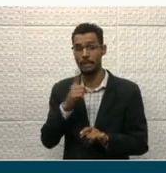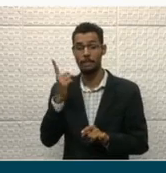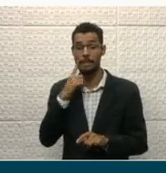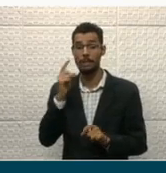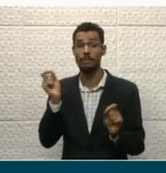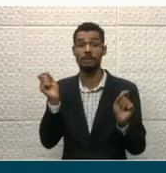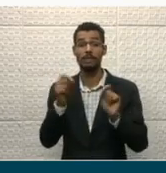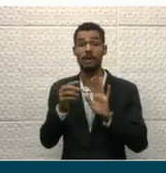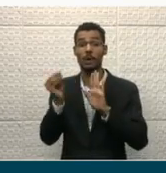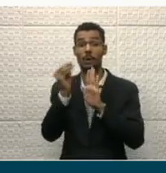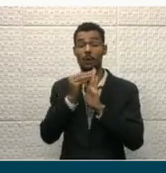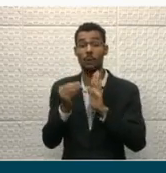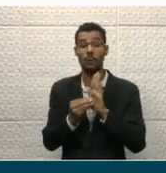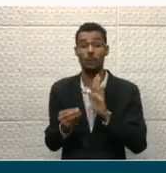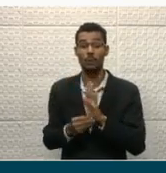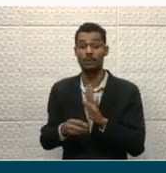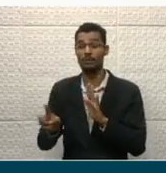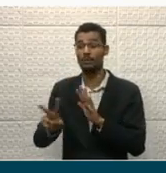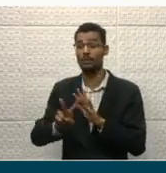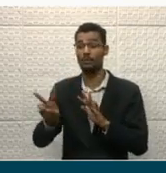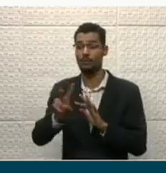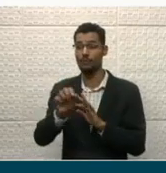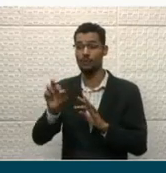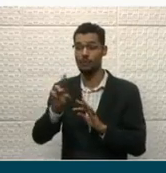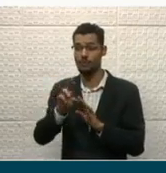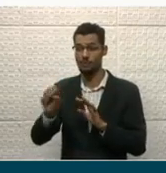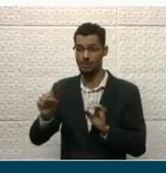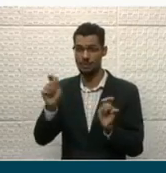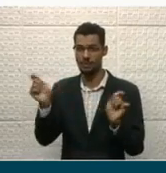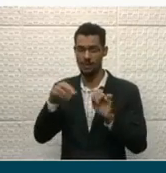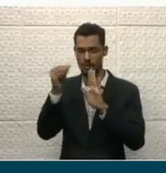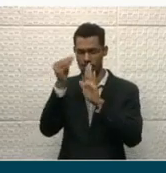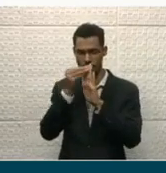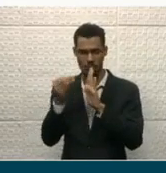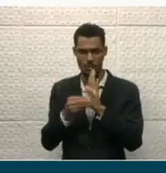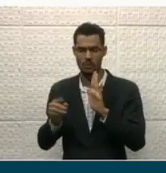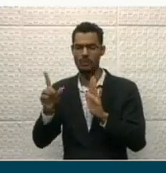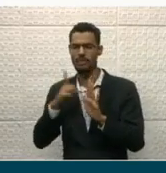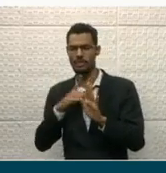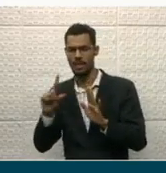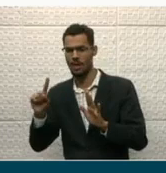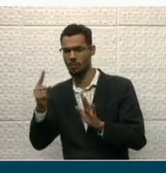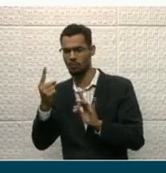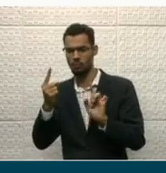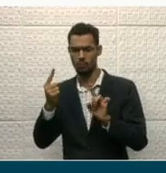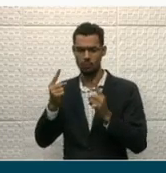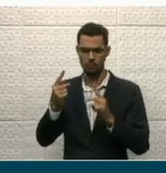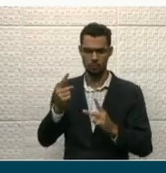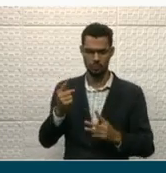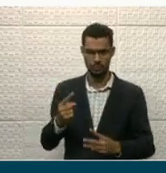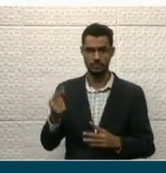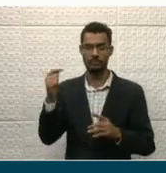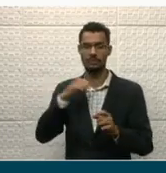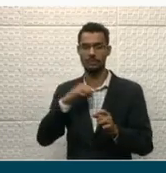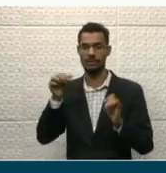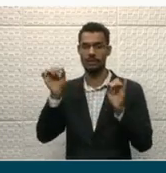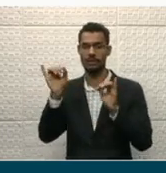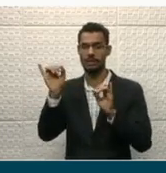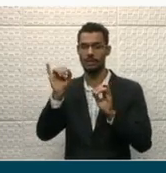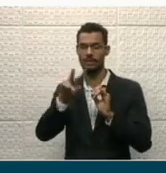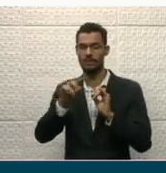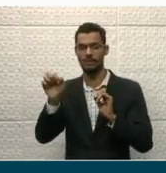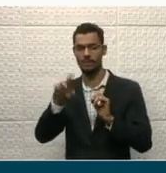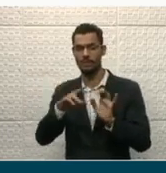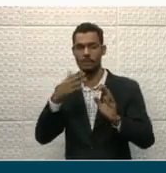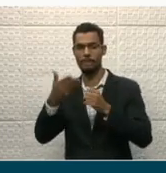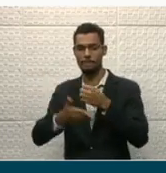estou expressando os vetores da base canônica, um em função do outro. Então, a imagem dos vetores da base